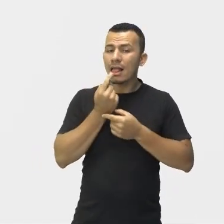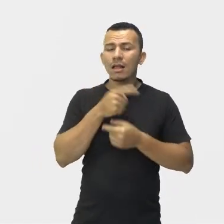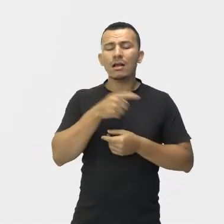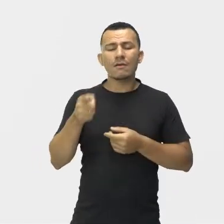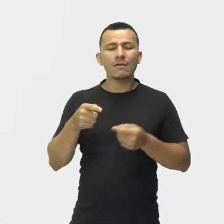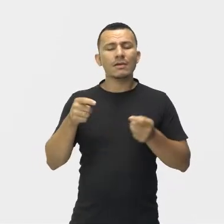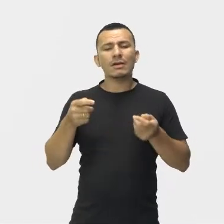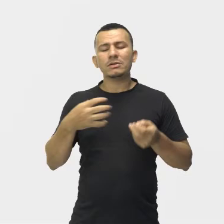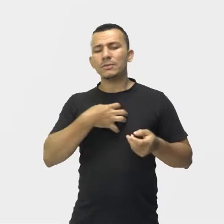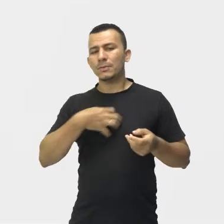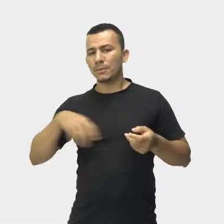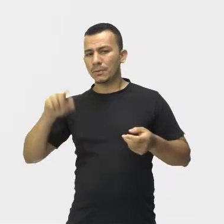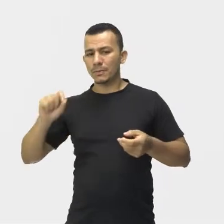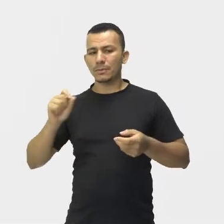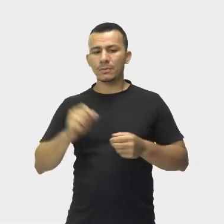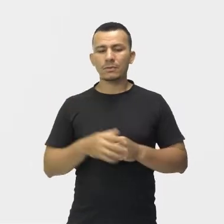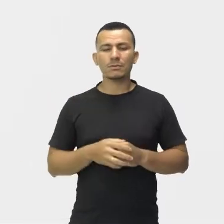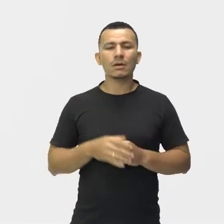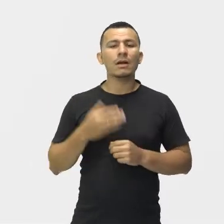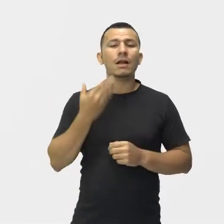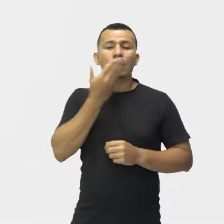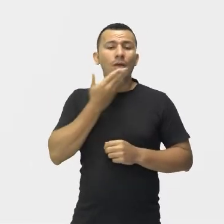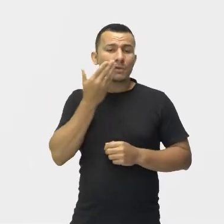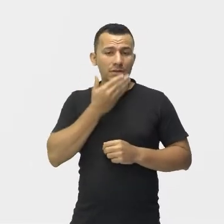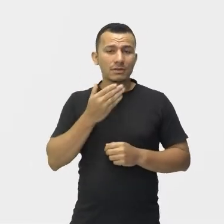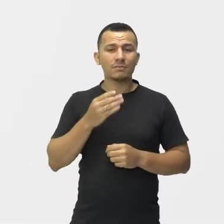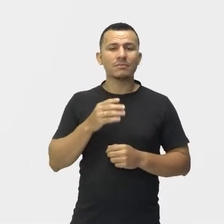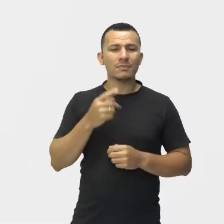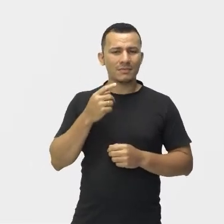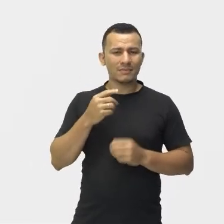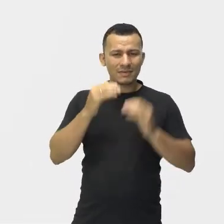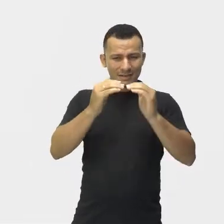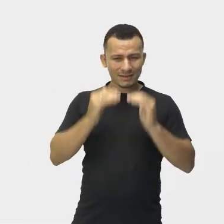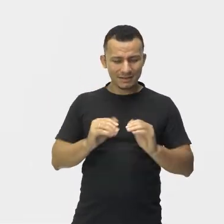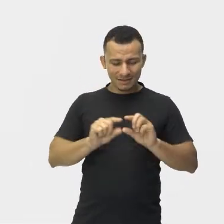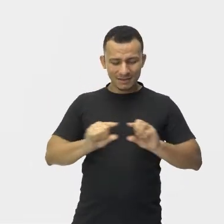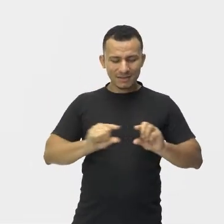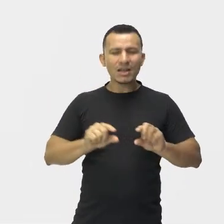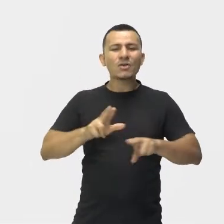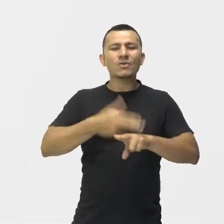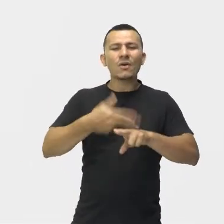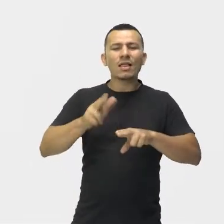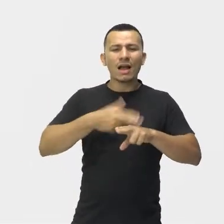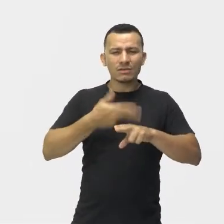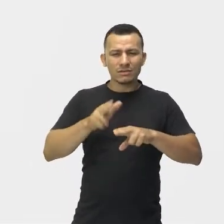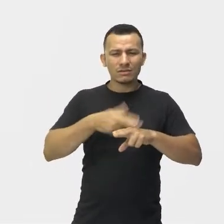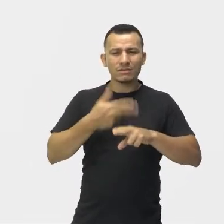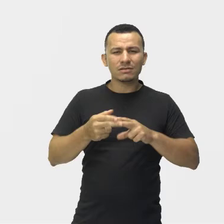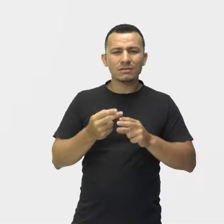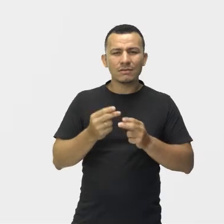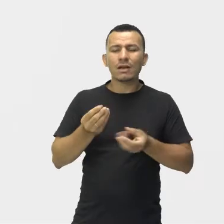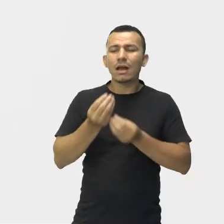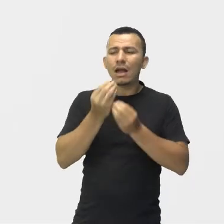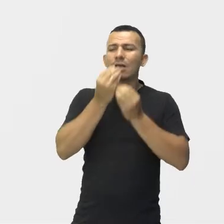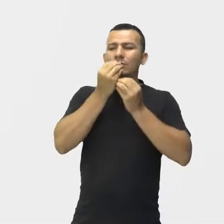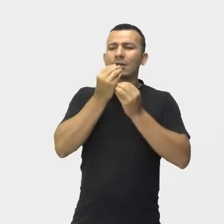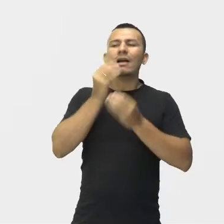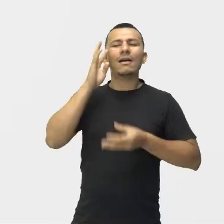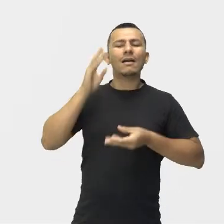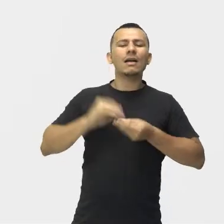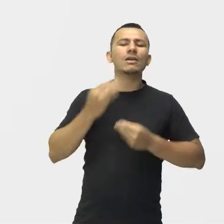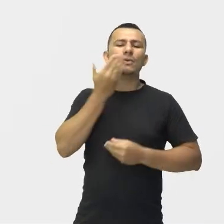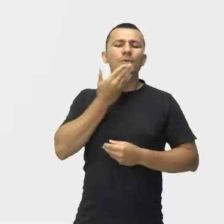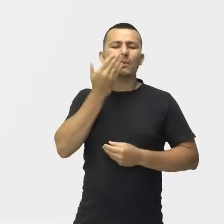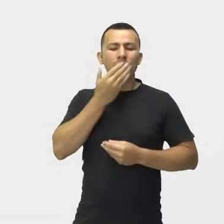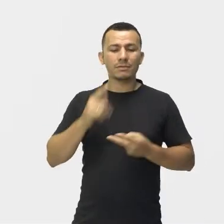visualizar o doce. Olha aí, pedacinho de chocolate aqui. Na ponta da sua língua, você tem receptores que identificam o sabor doce.